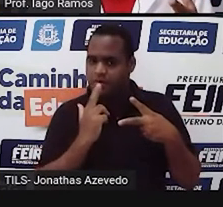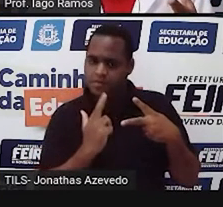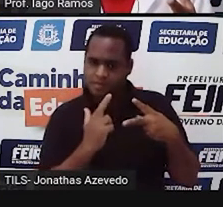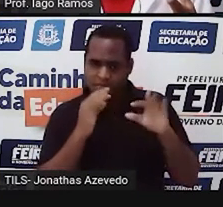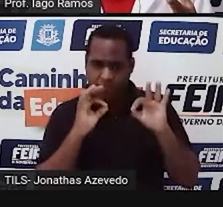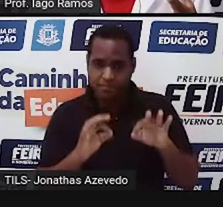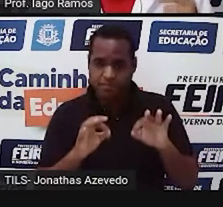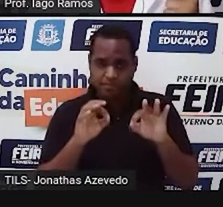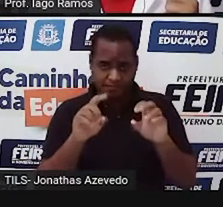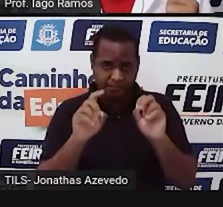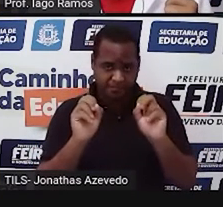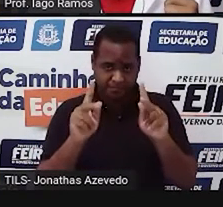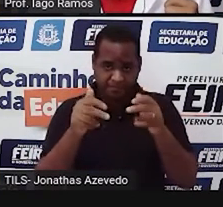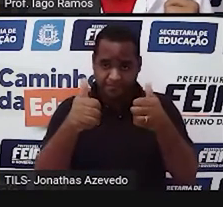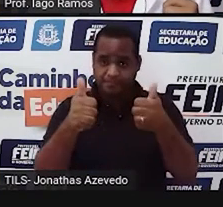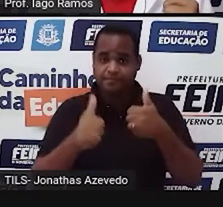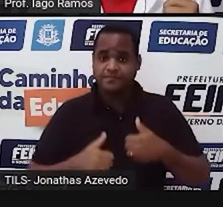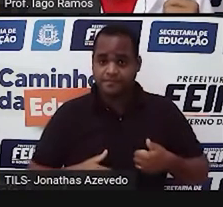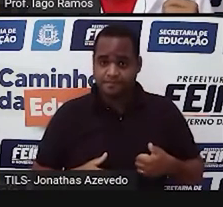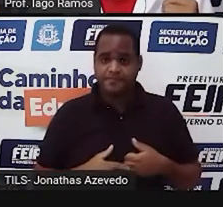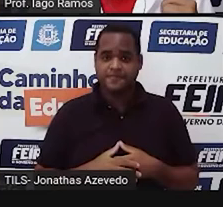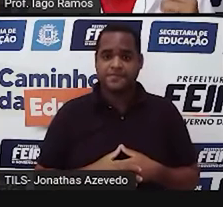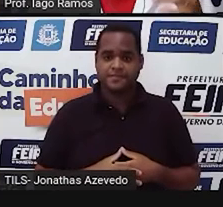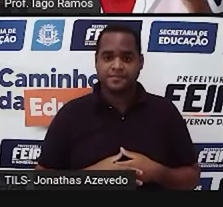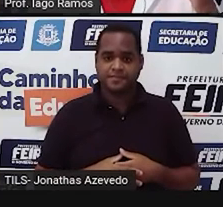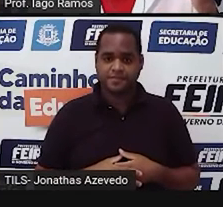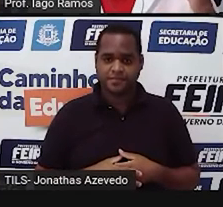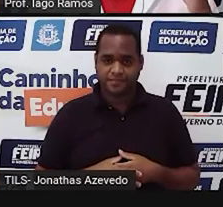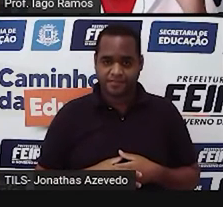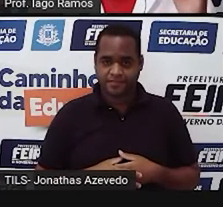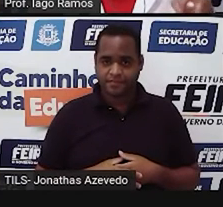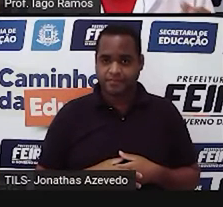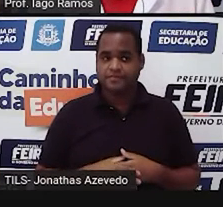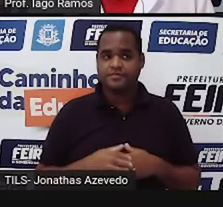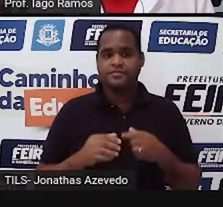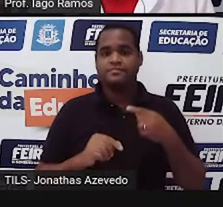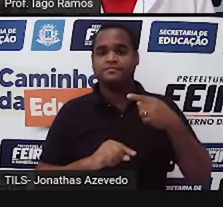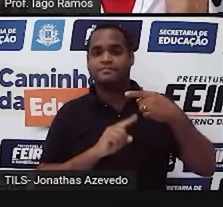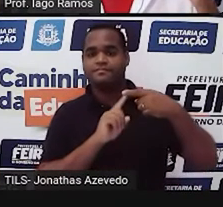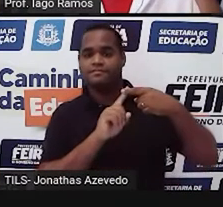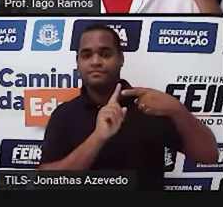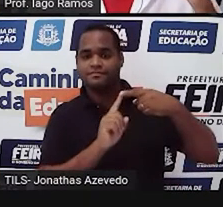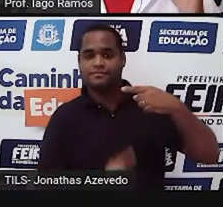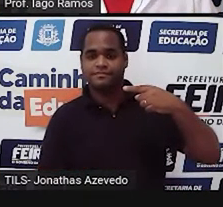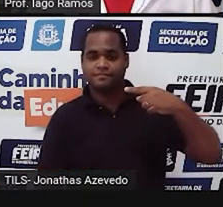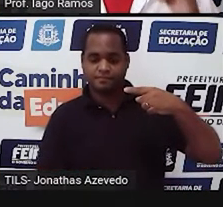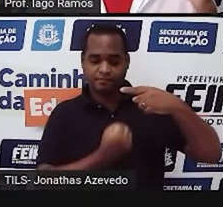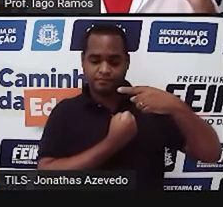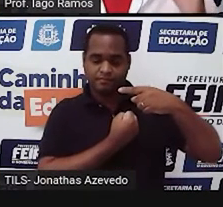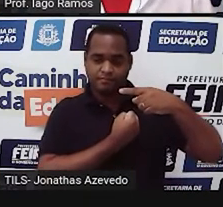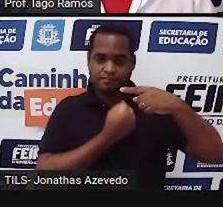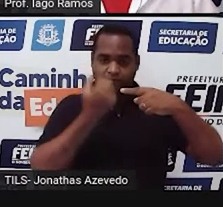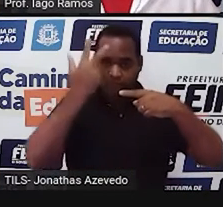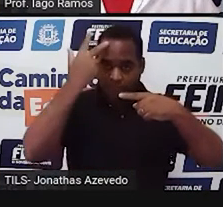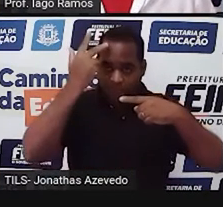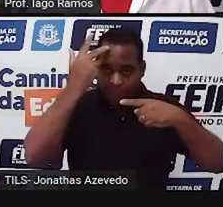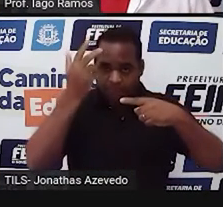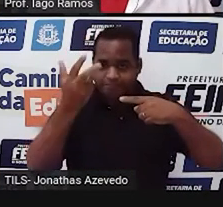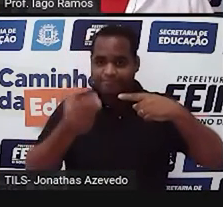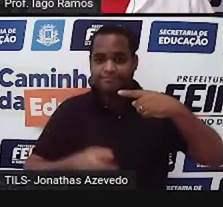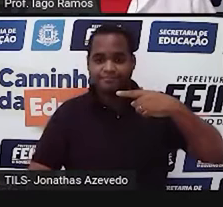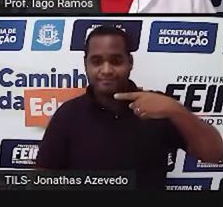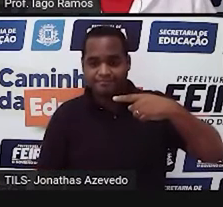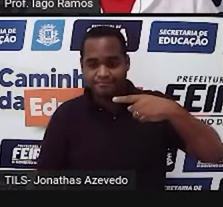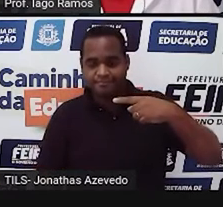respondeu já respondeu É isso aí então olha só primeiro tá os números naturais